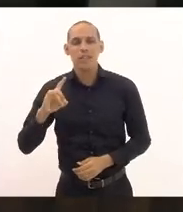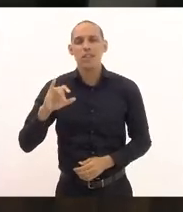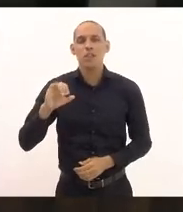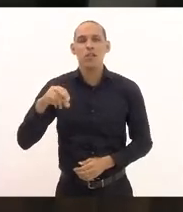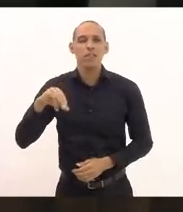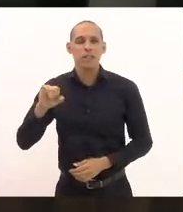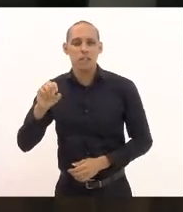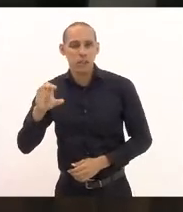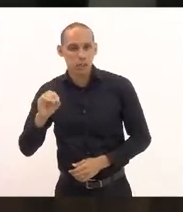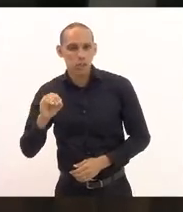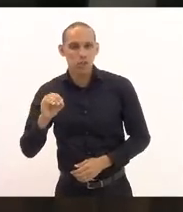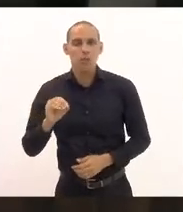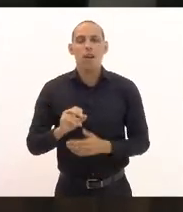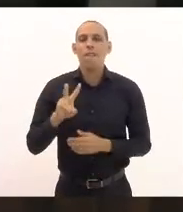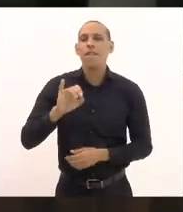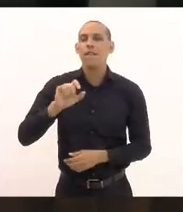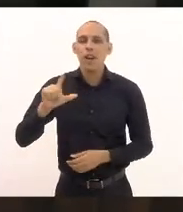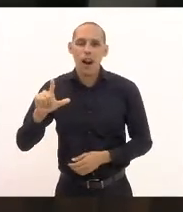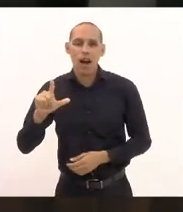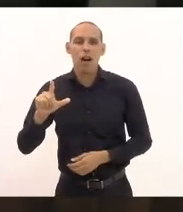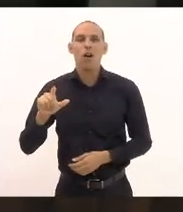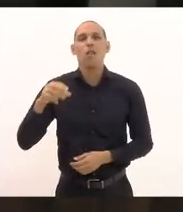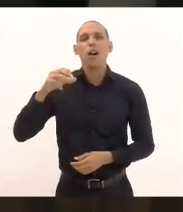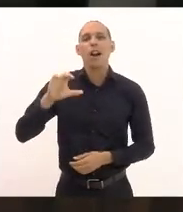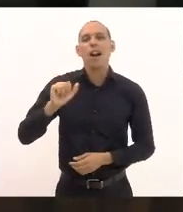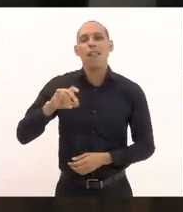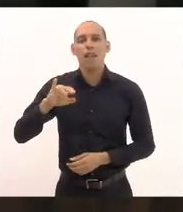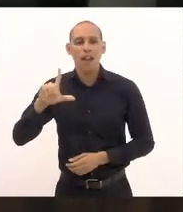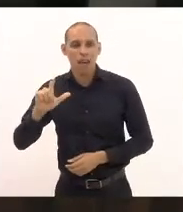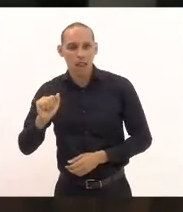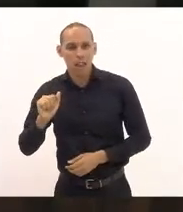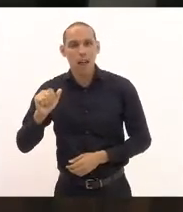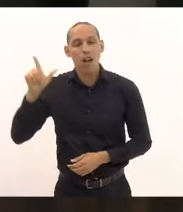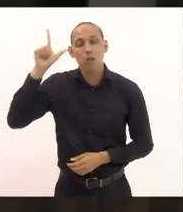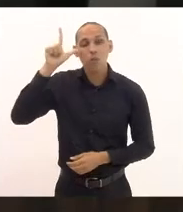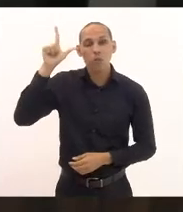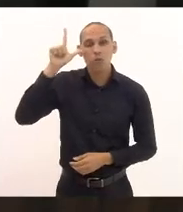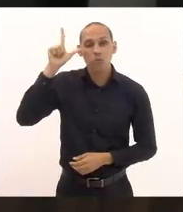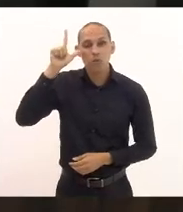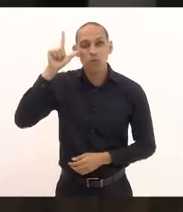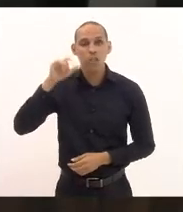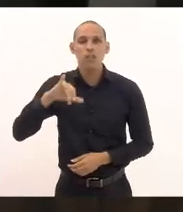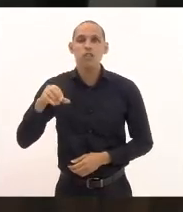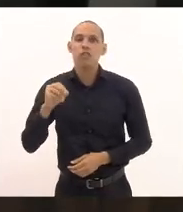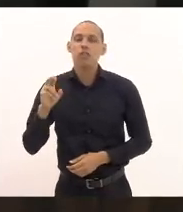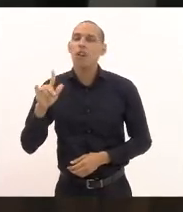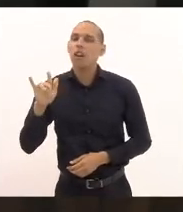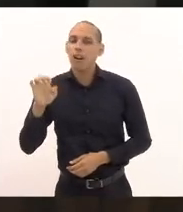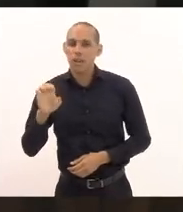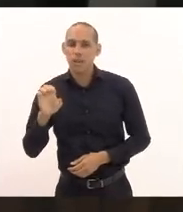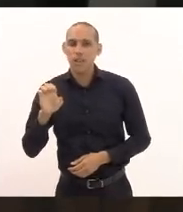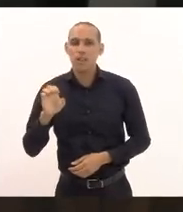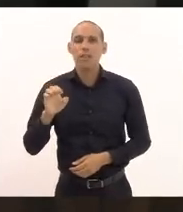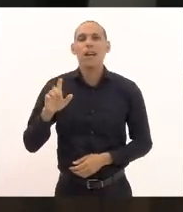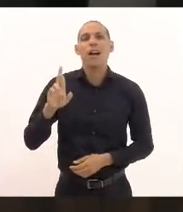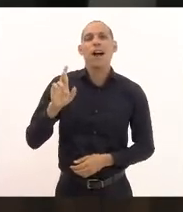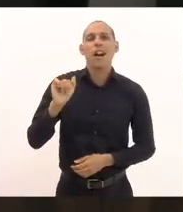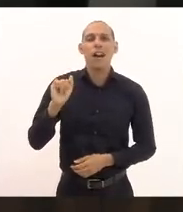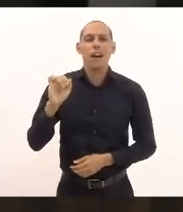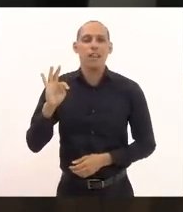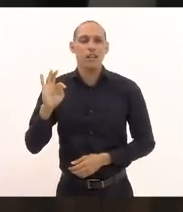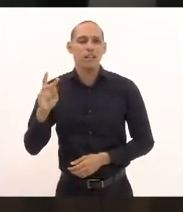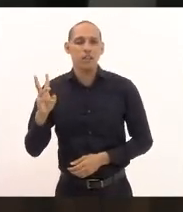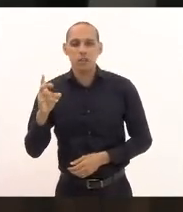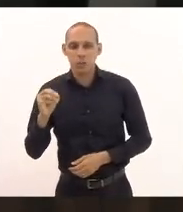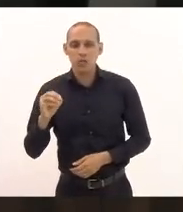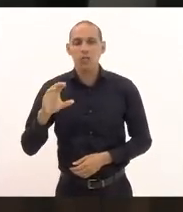Eurico Júnior, Valdo Ceasa, Márcio Canella, Dani Monteiro, Lucinha, Jorge Felipe Neto, Marcelo Cabeleireiro, Giovanni Ratinho, Valdeci da Saúde